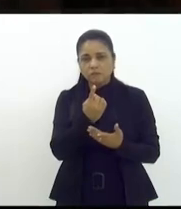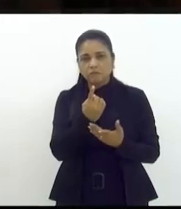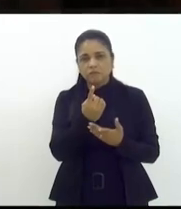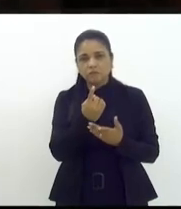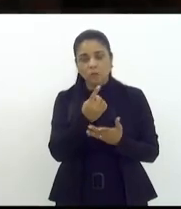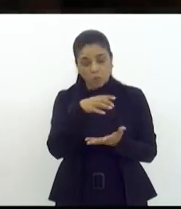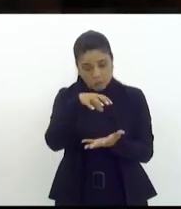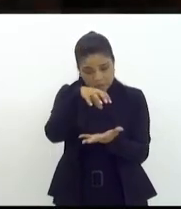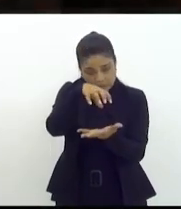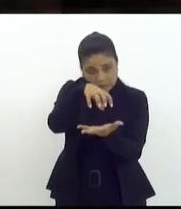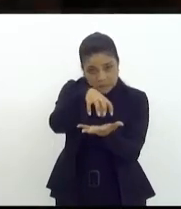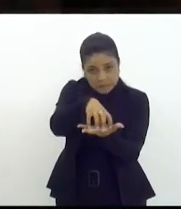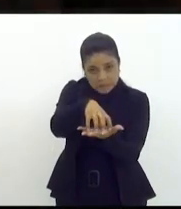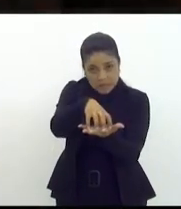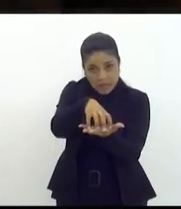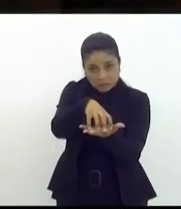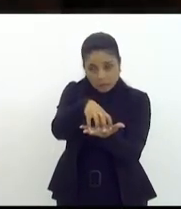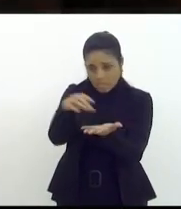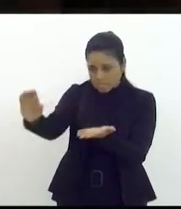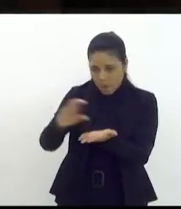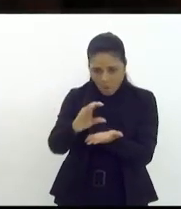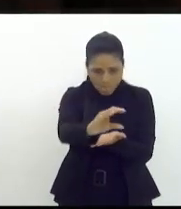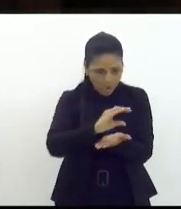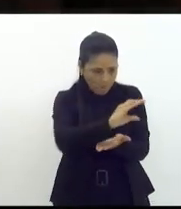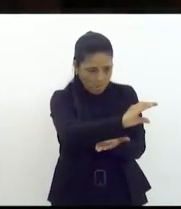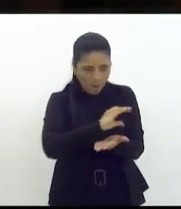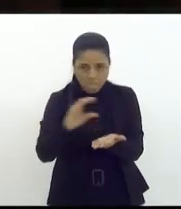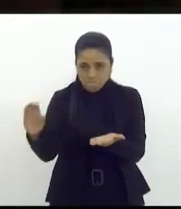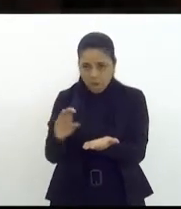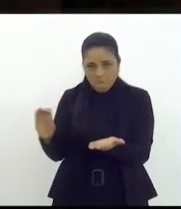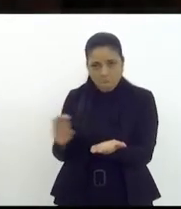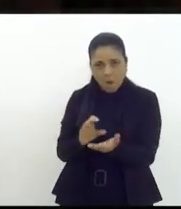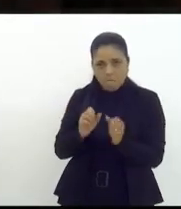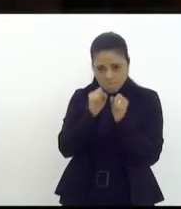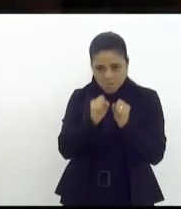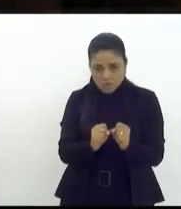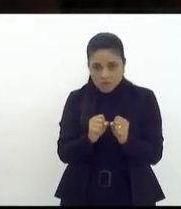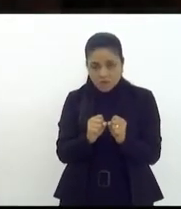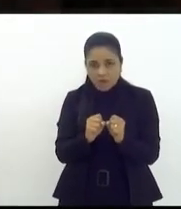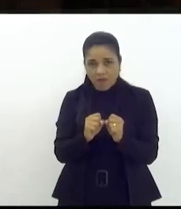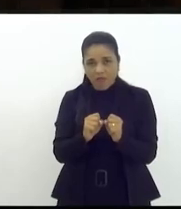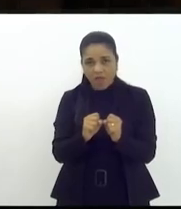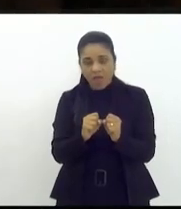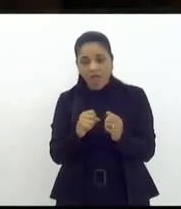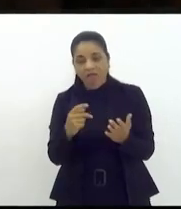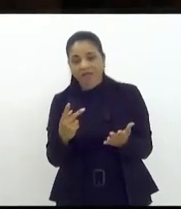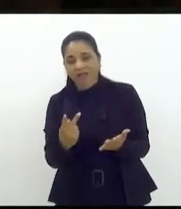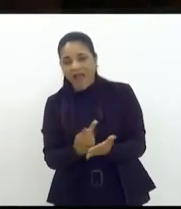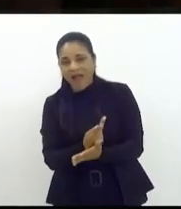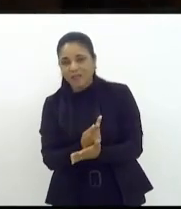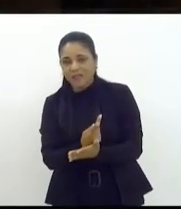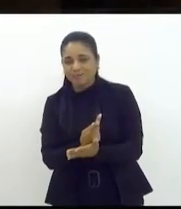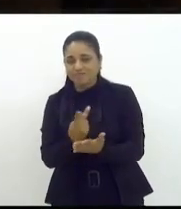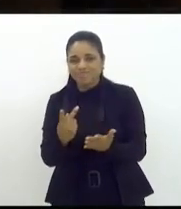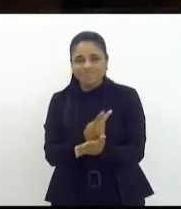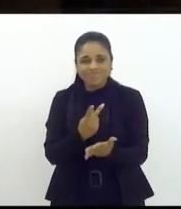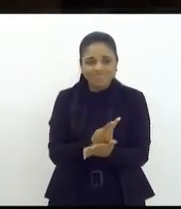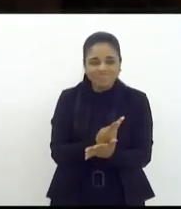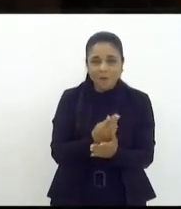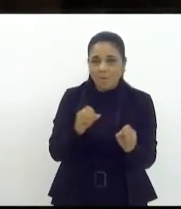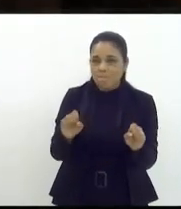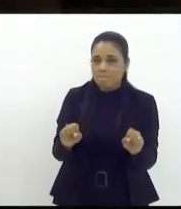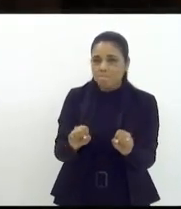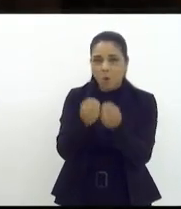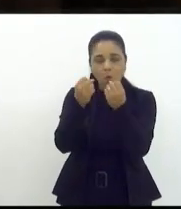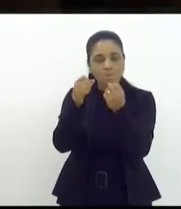concentrado poder mas a capacidade de errar se acentua e quando os